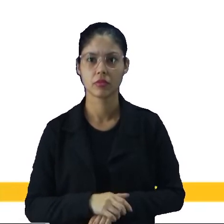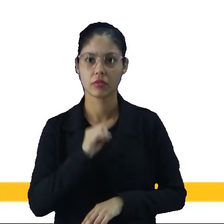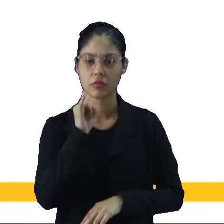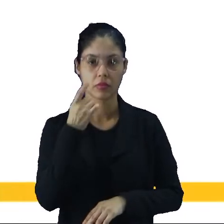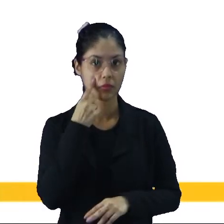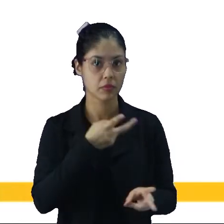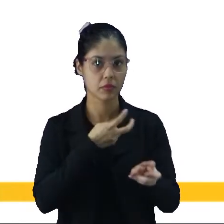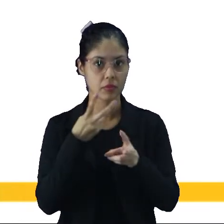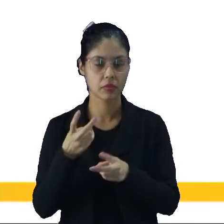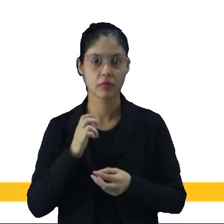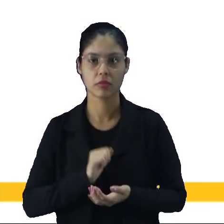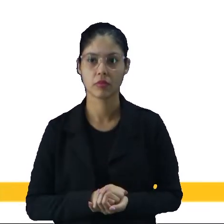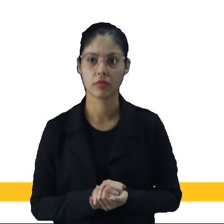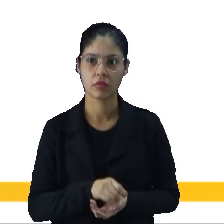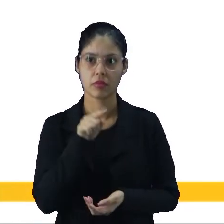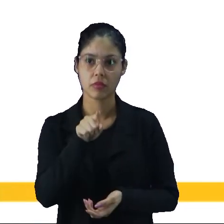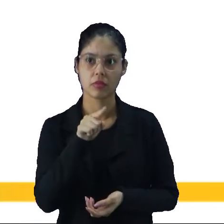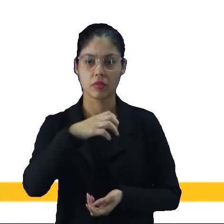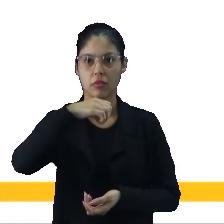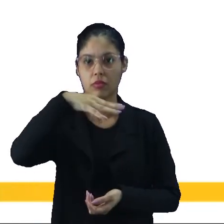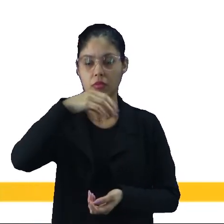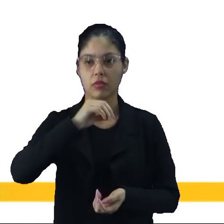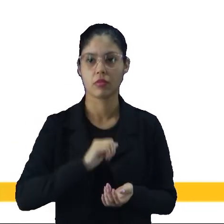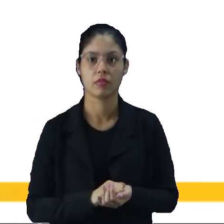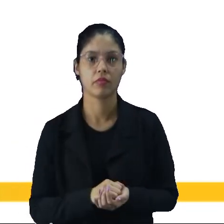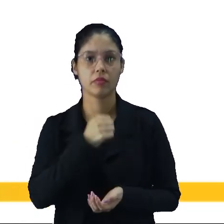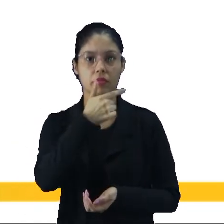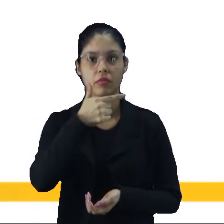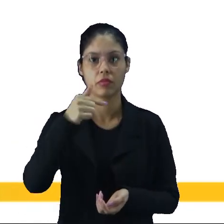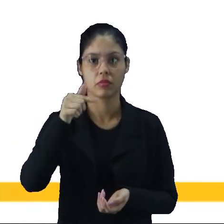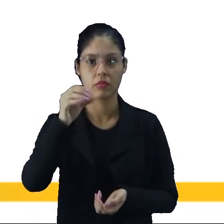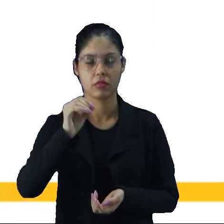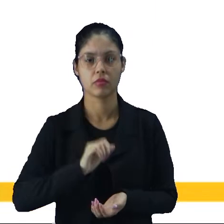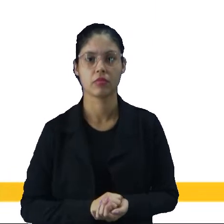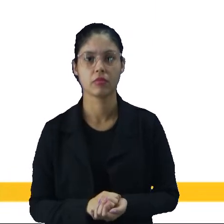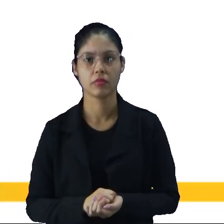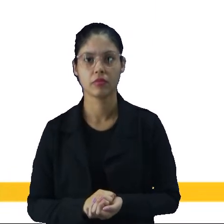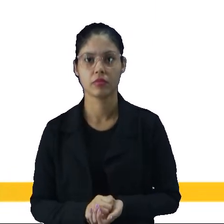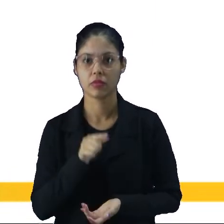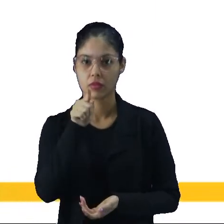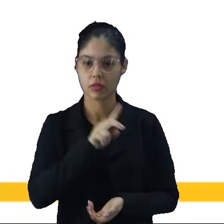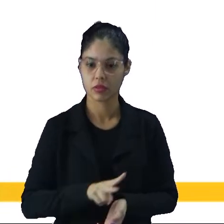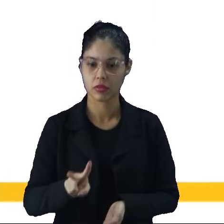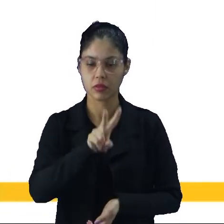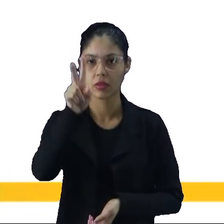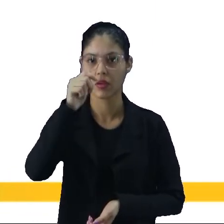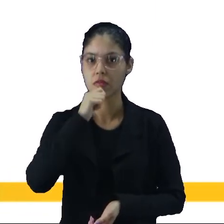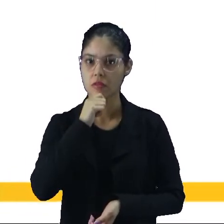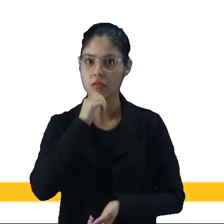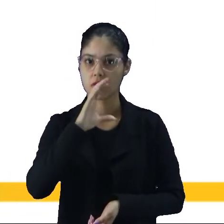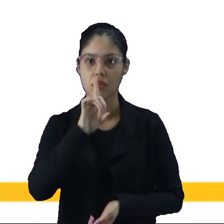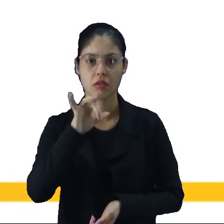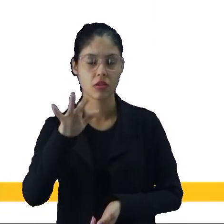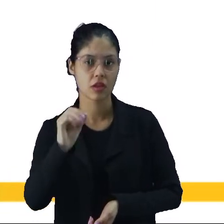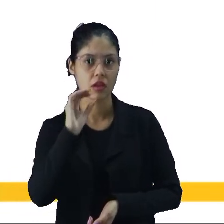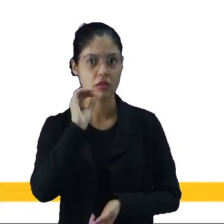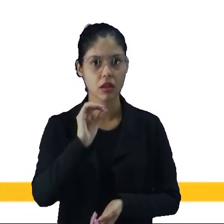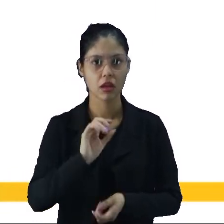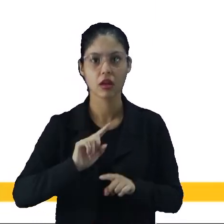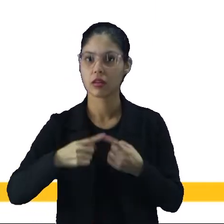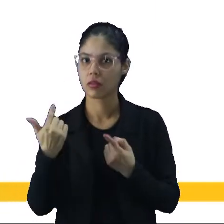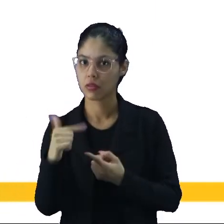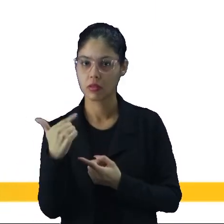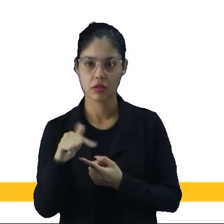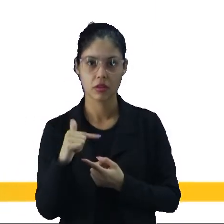Se você observar aqui, ó, aqui é 90 e aqui é 270. Nesses valores aqui, o cosseno é zero. Então, não vai